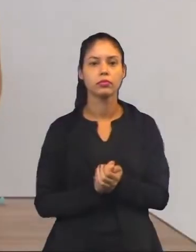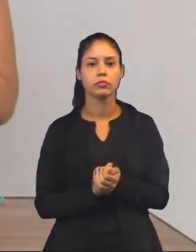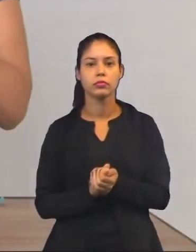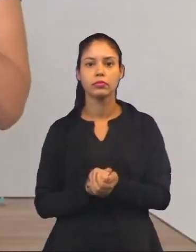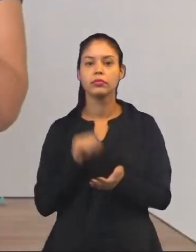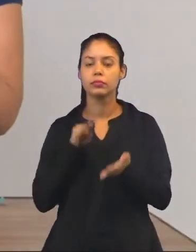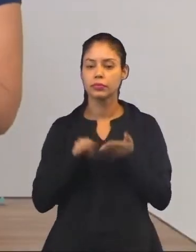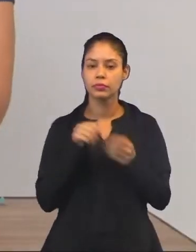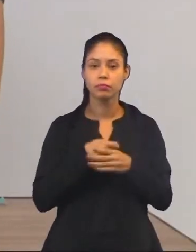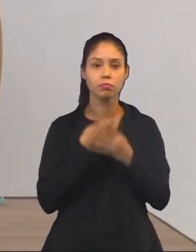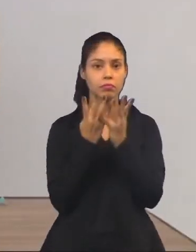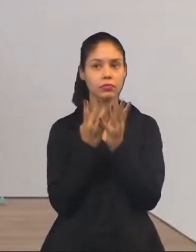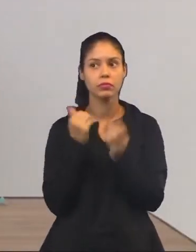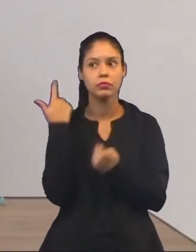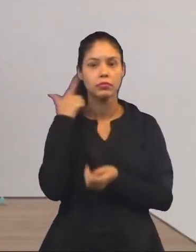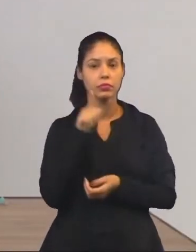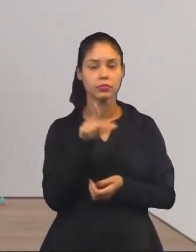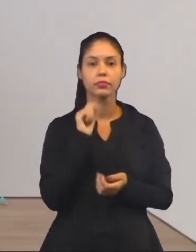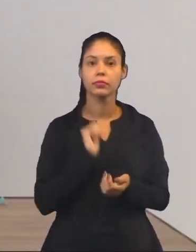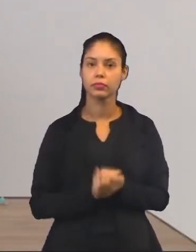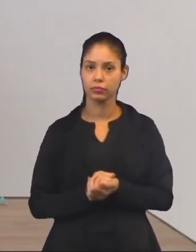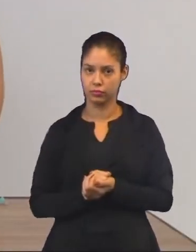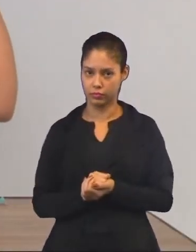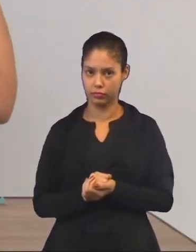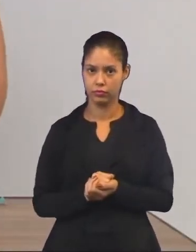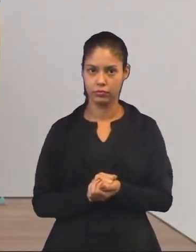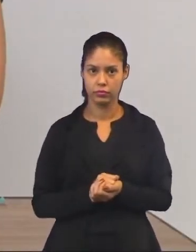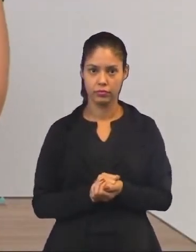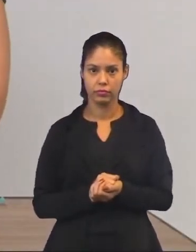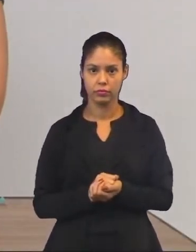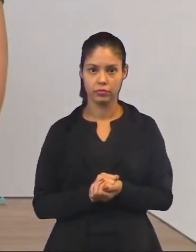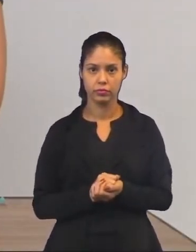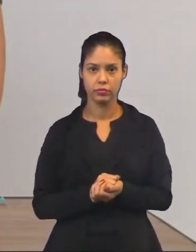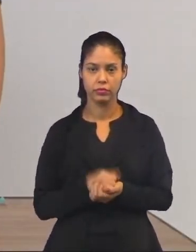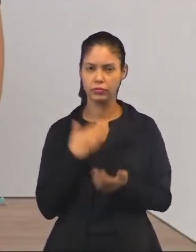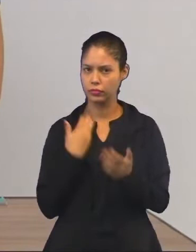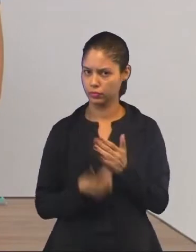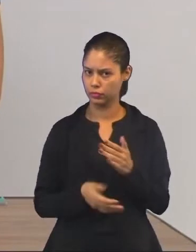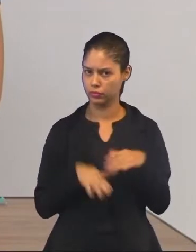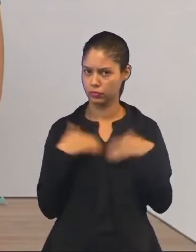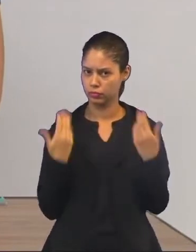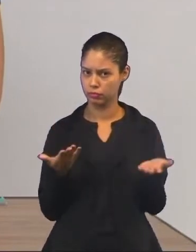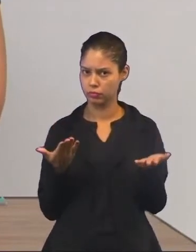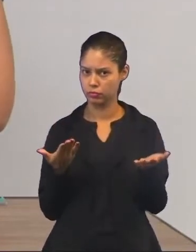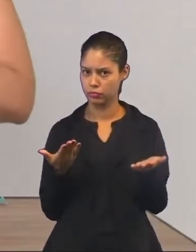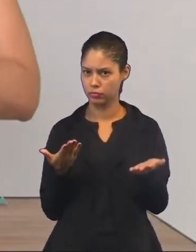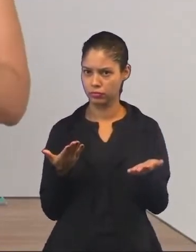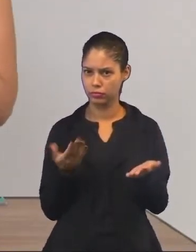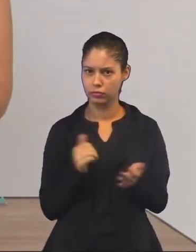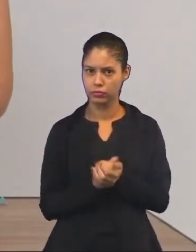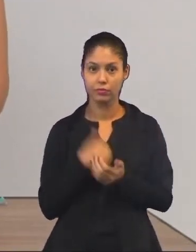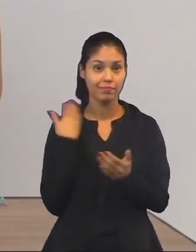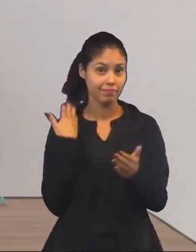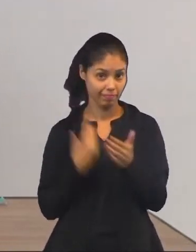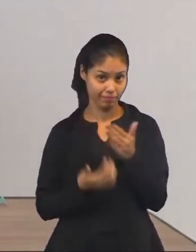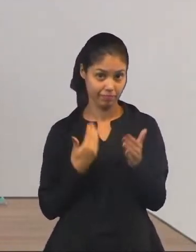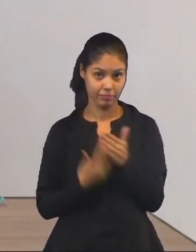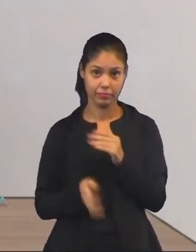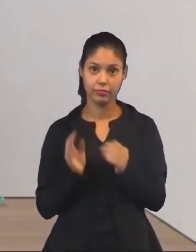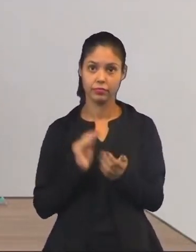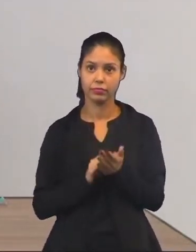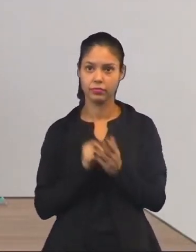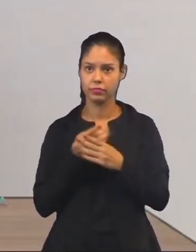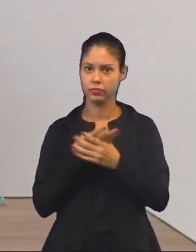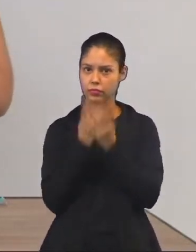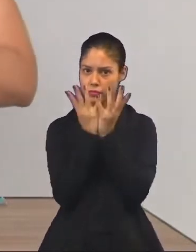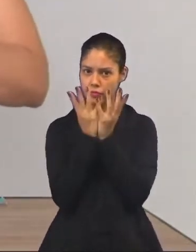de figurinhas, e ele ganha, né? Ele ganha ou ele perde? Ele perde cartas